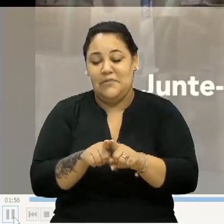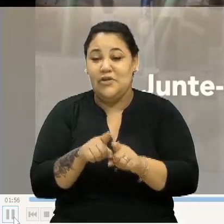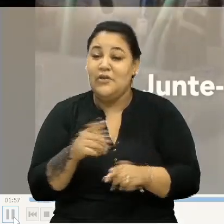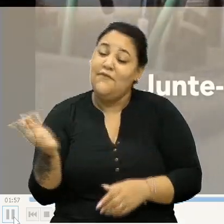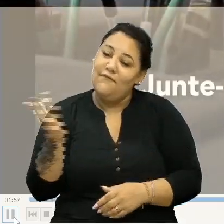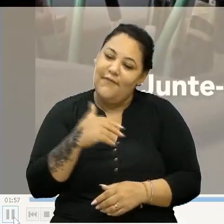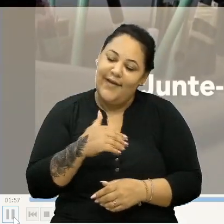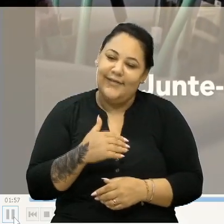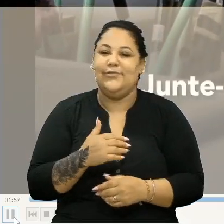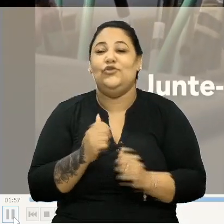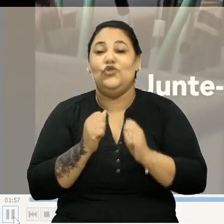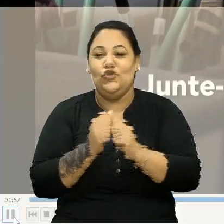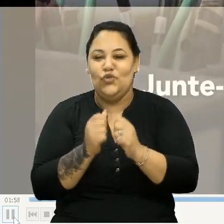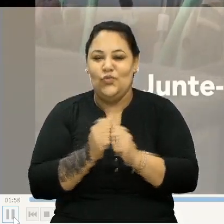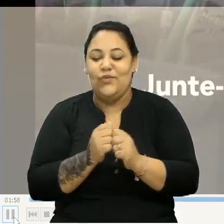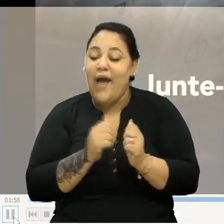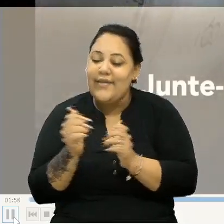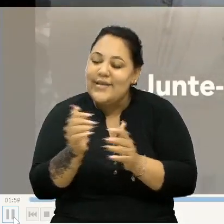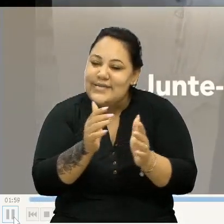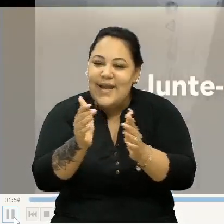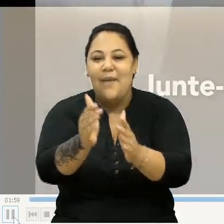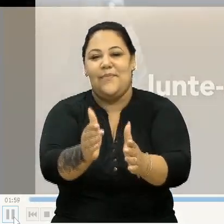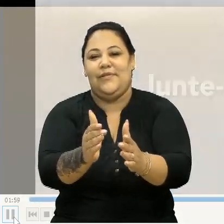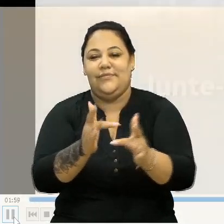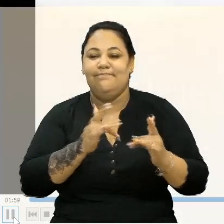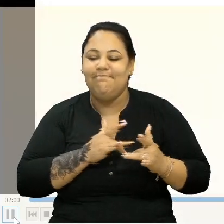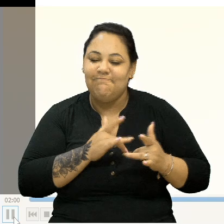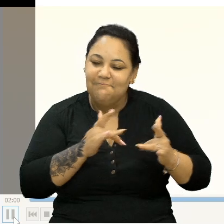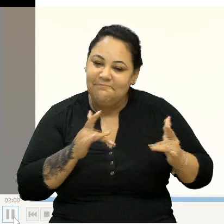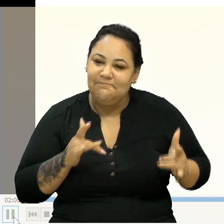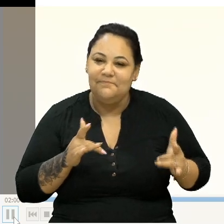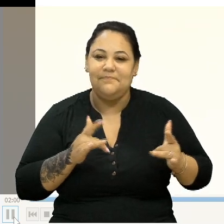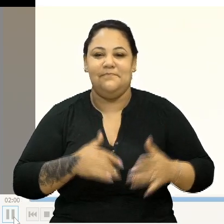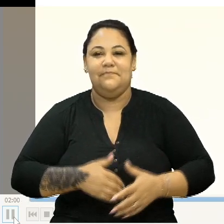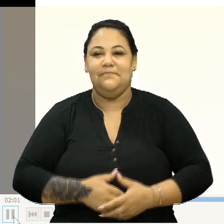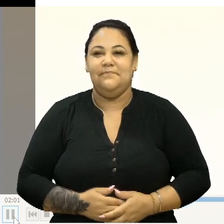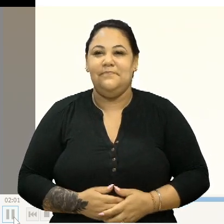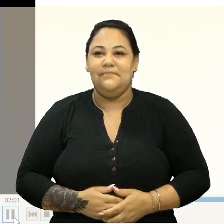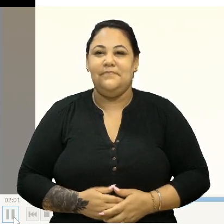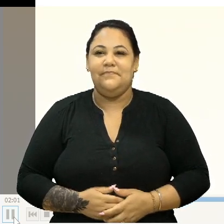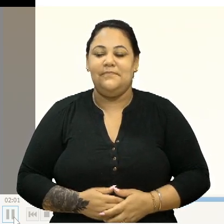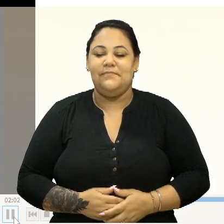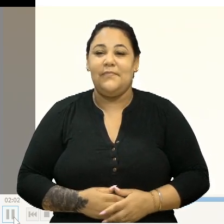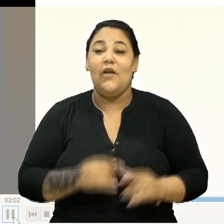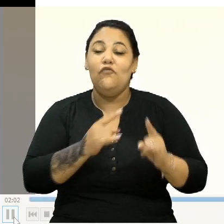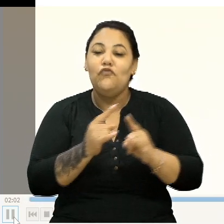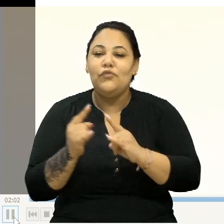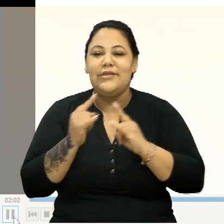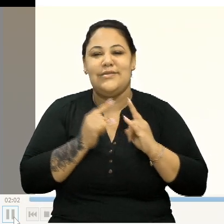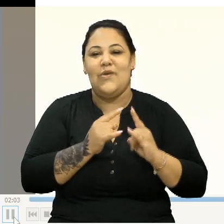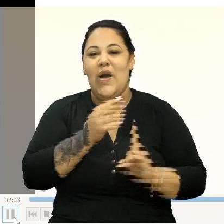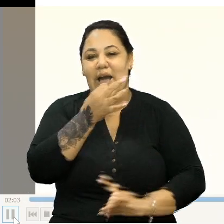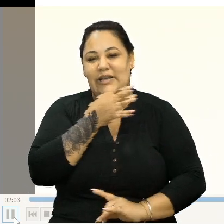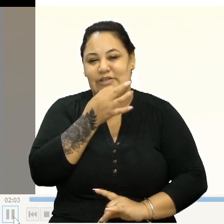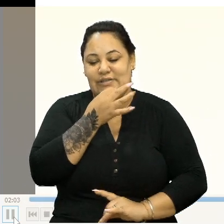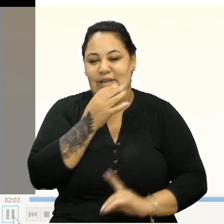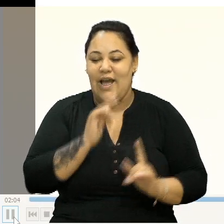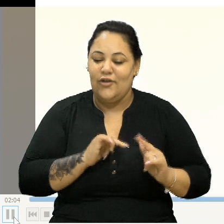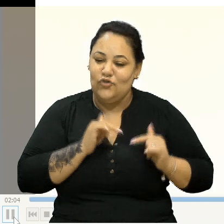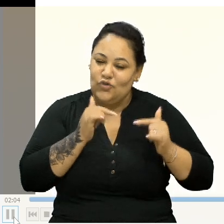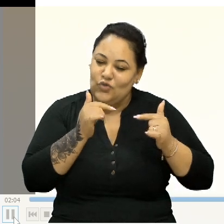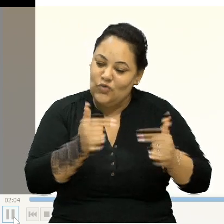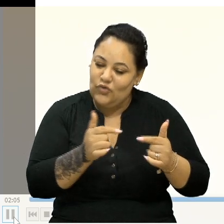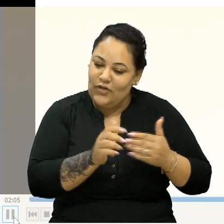a nós nessa jornada de solidariedade. Fundação Caxias, ação que guia